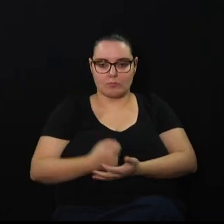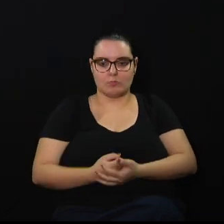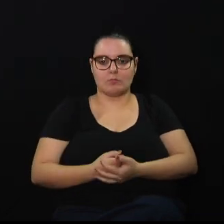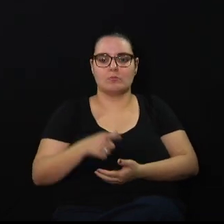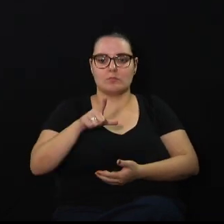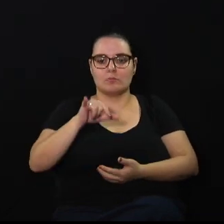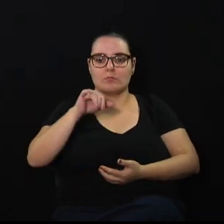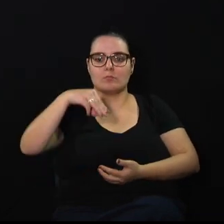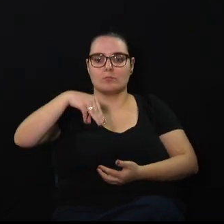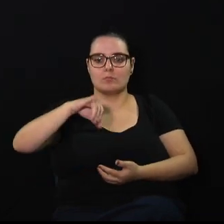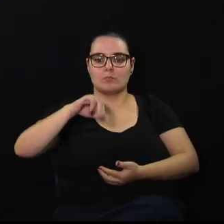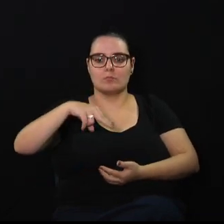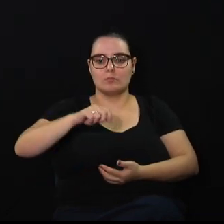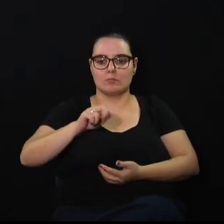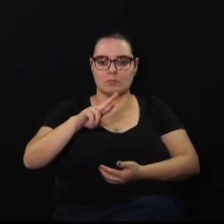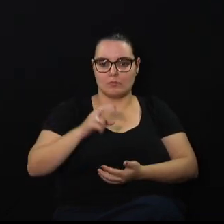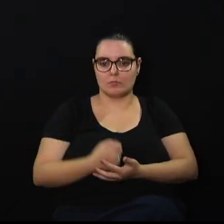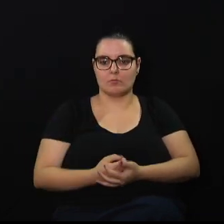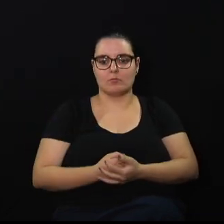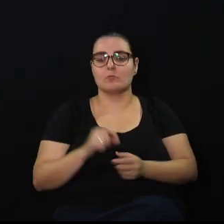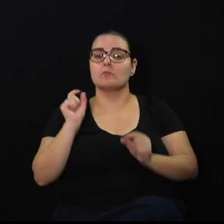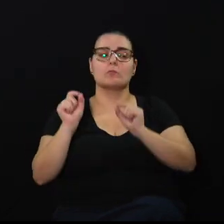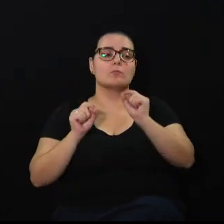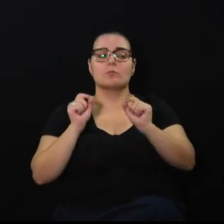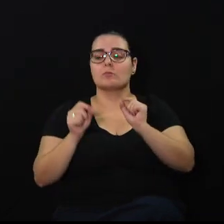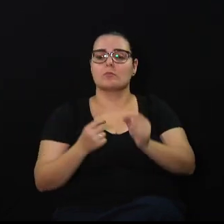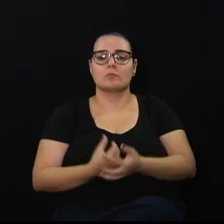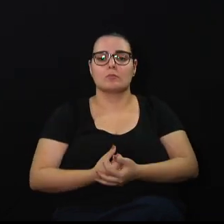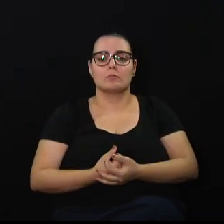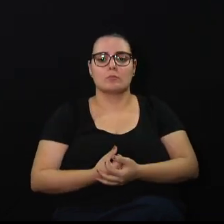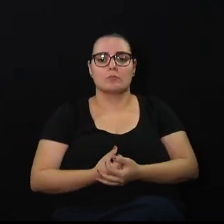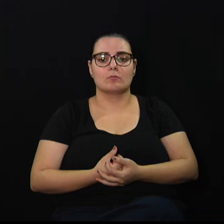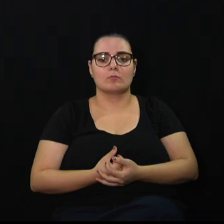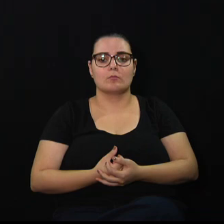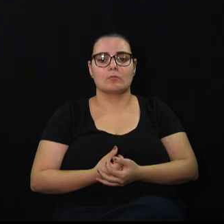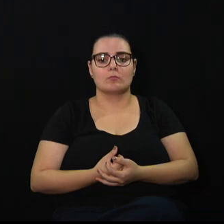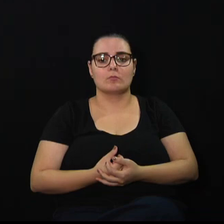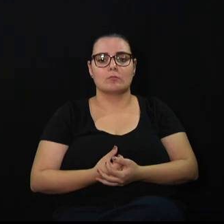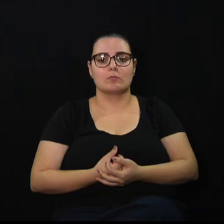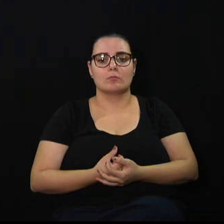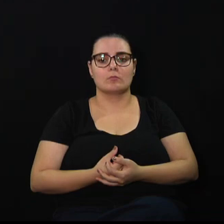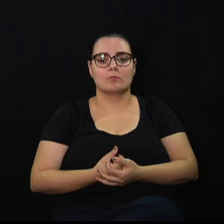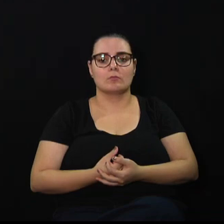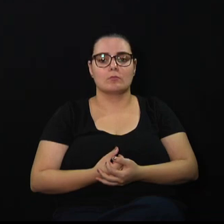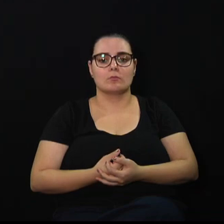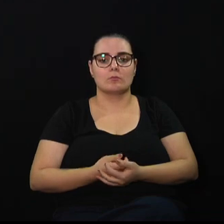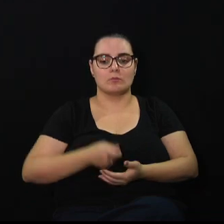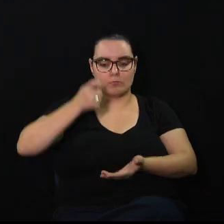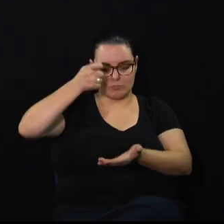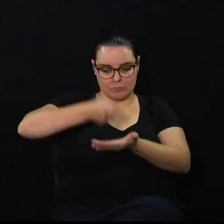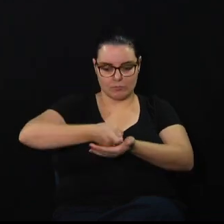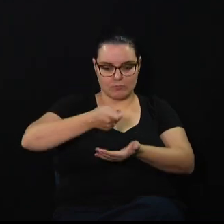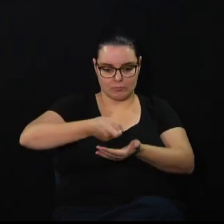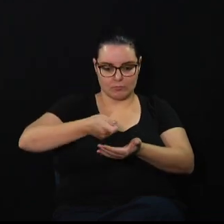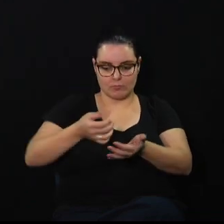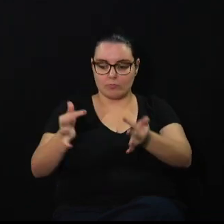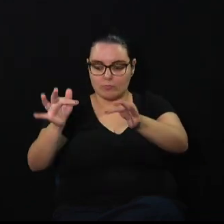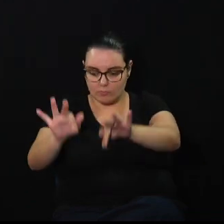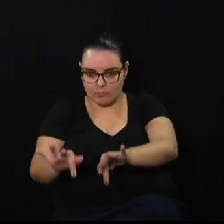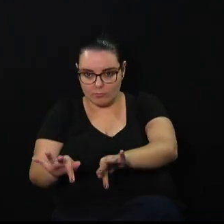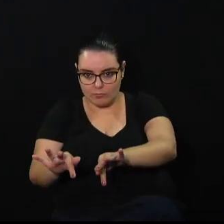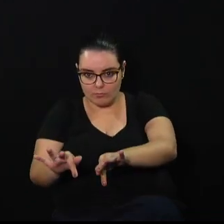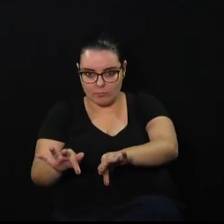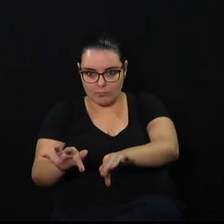liminar essa liminar ela é como ela é uma a sentença que seria dada no final tem os